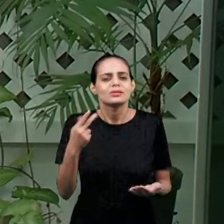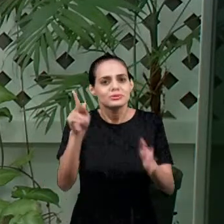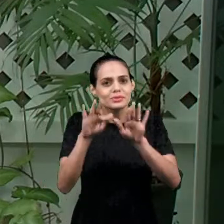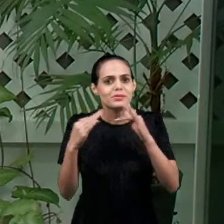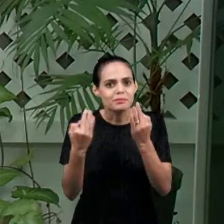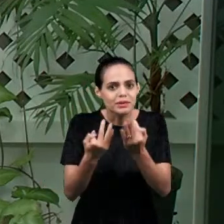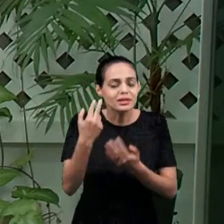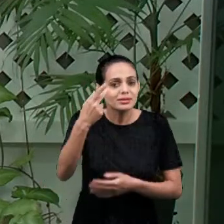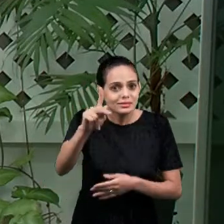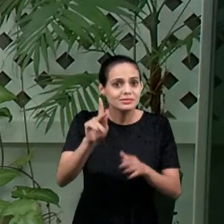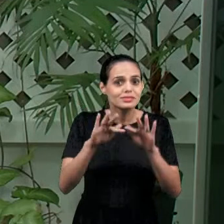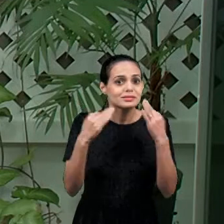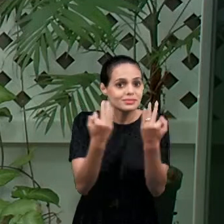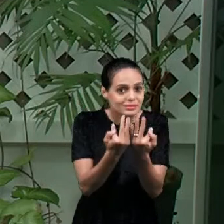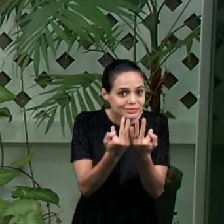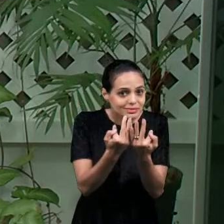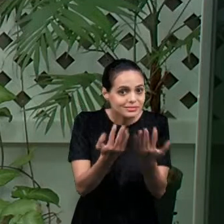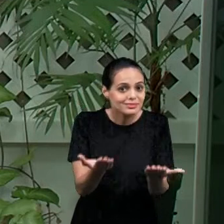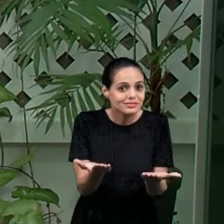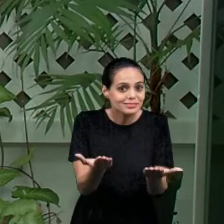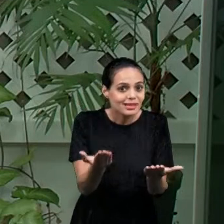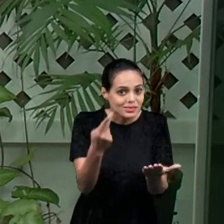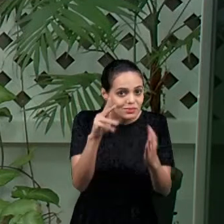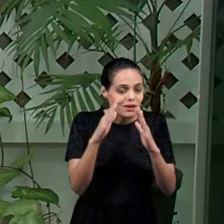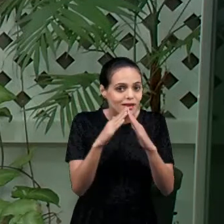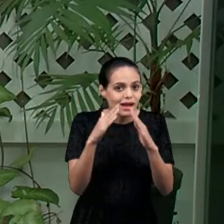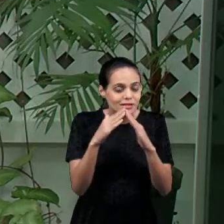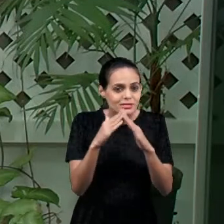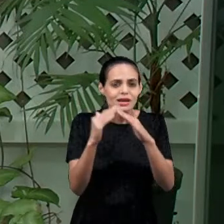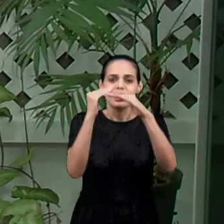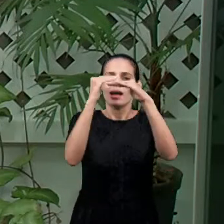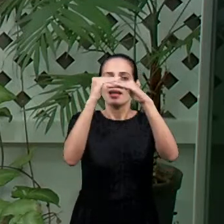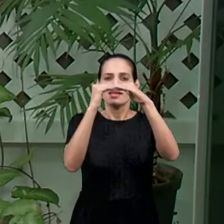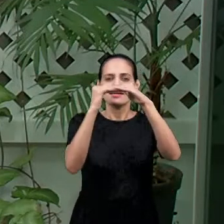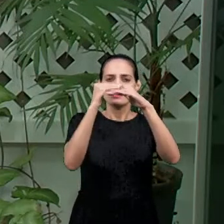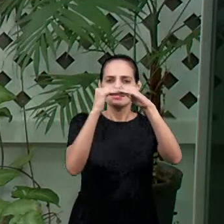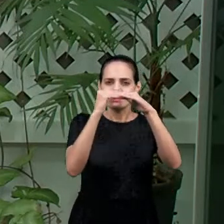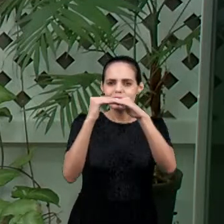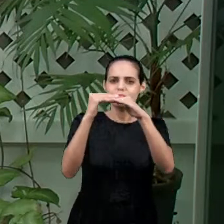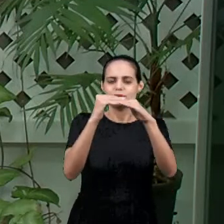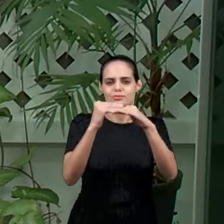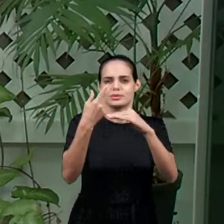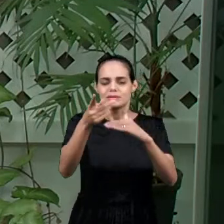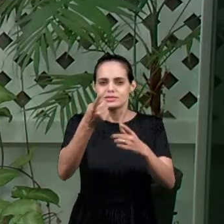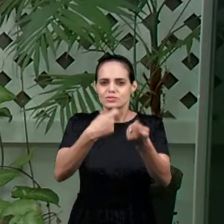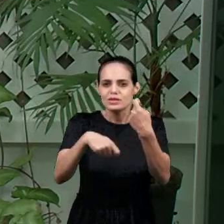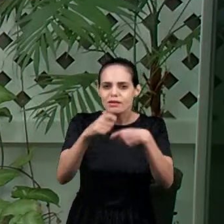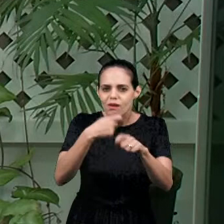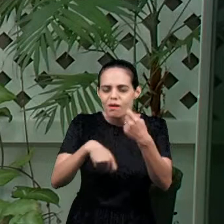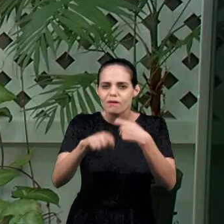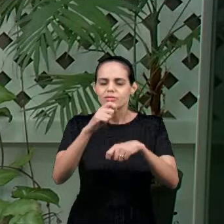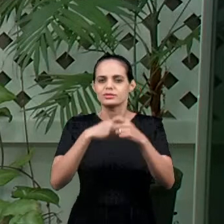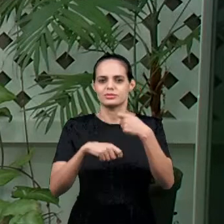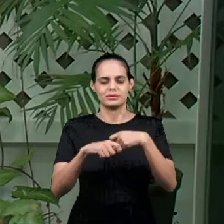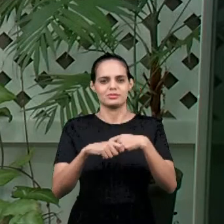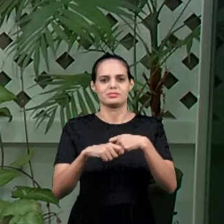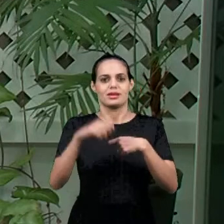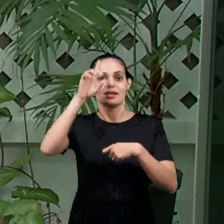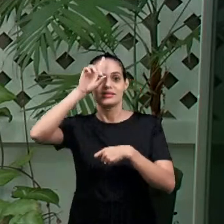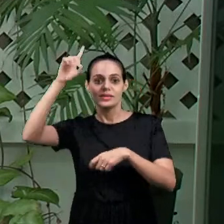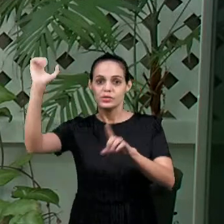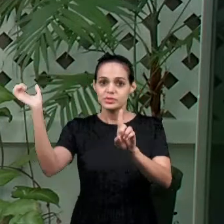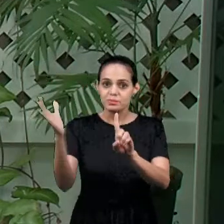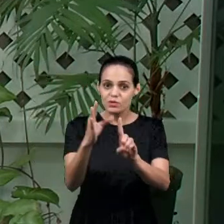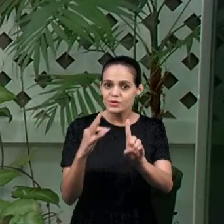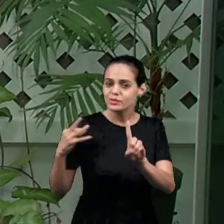seu lar, o equilíbrio, seus negócios, Deus está provendo todas as